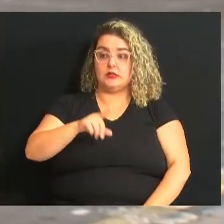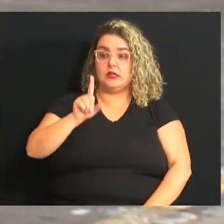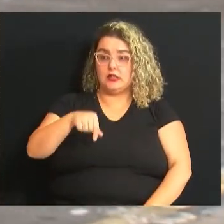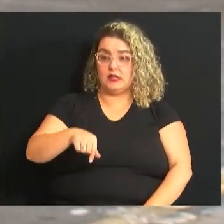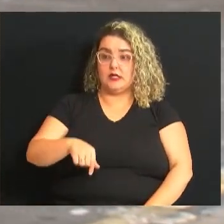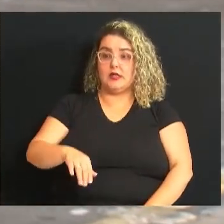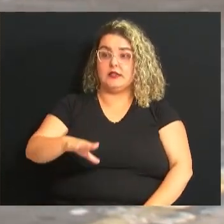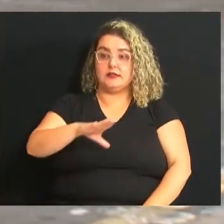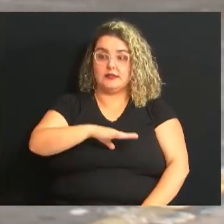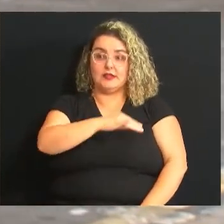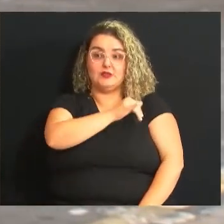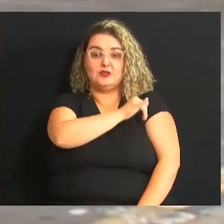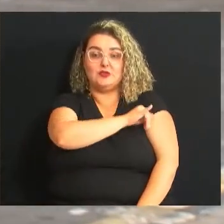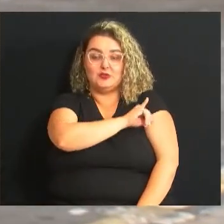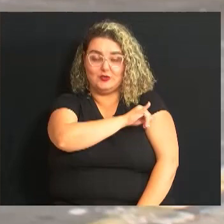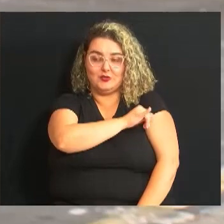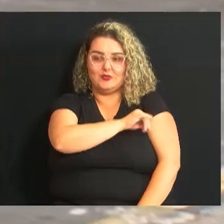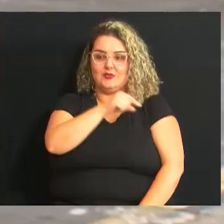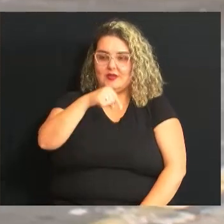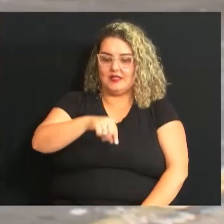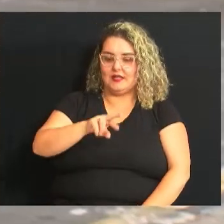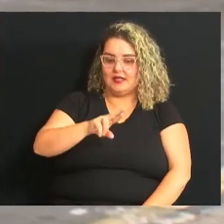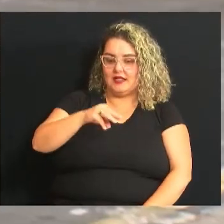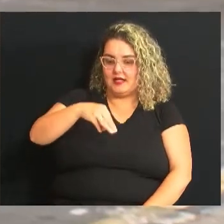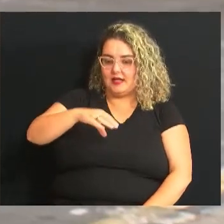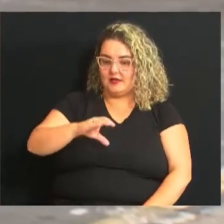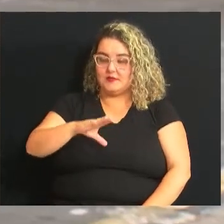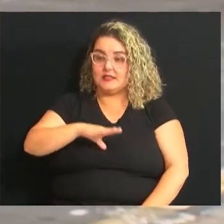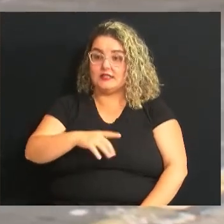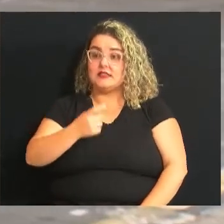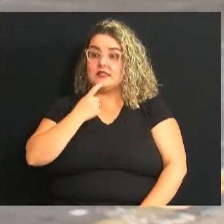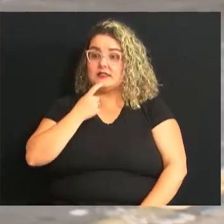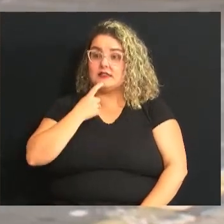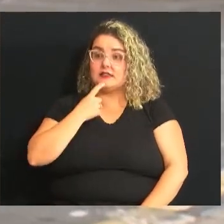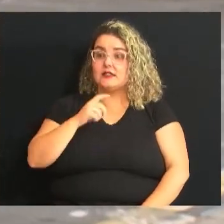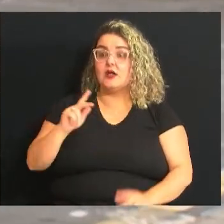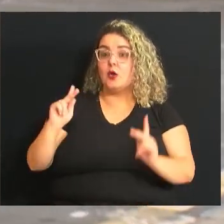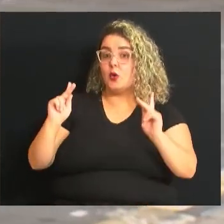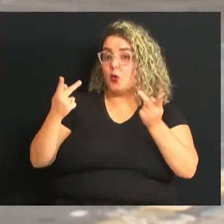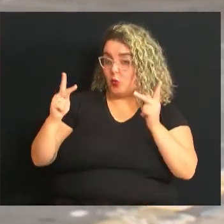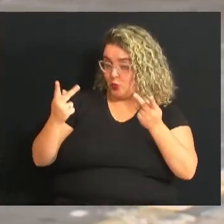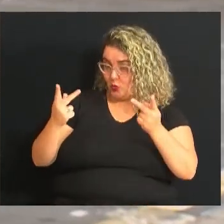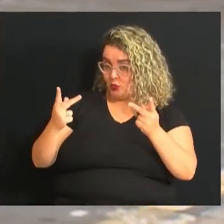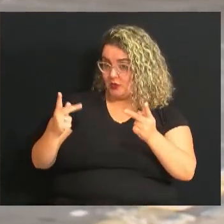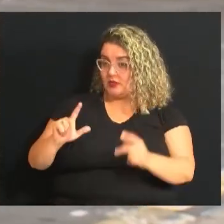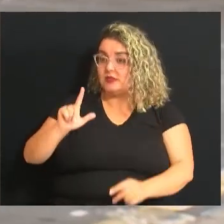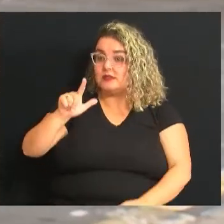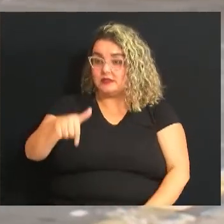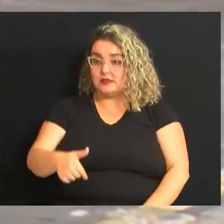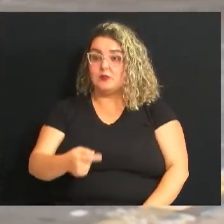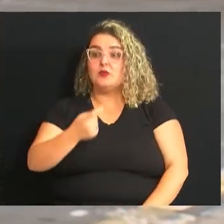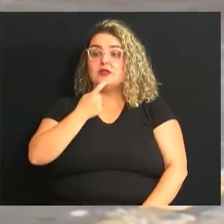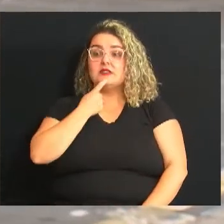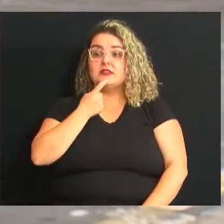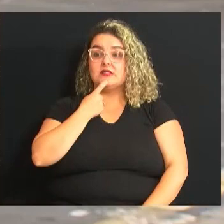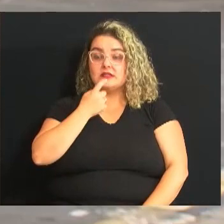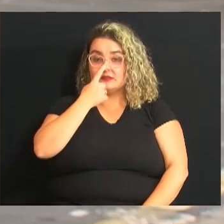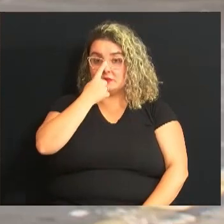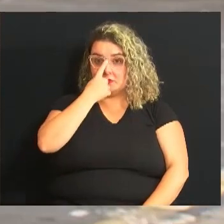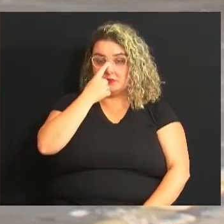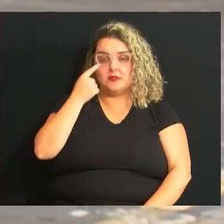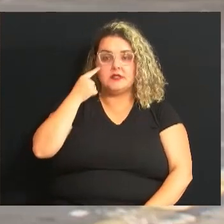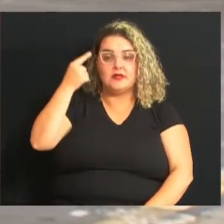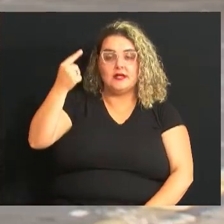foi a cidade do Rio de Janeiro, aqui na região metropolitana de Campinas, Hortolândia, e depois